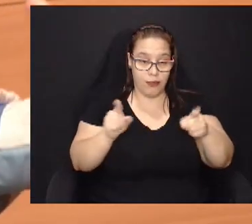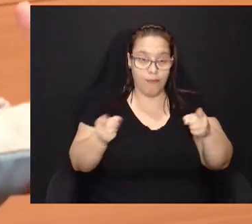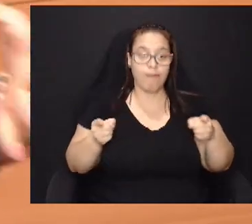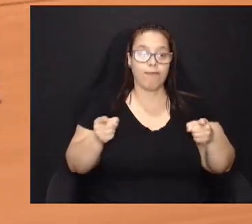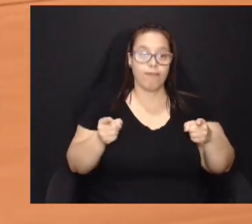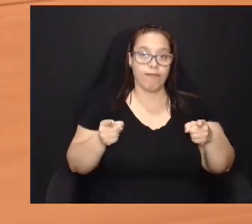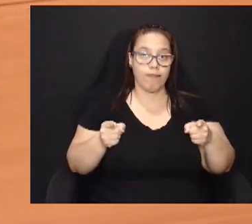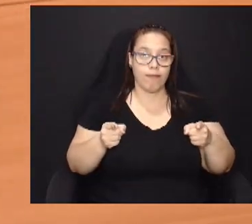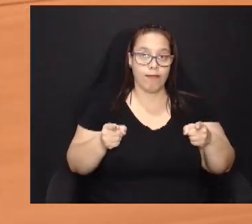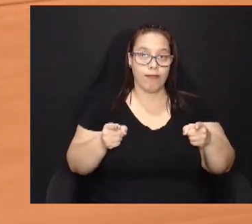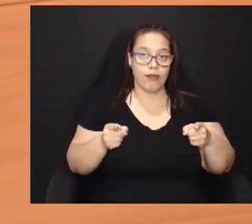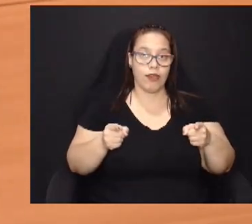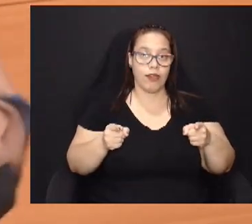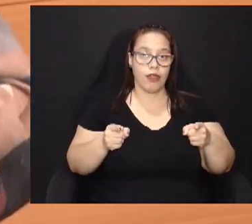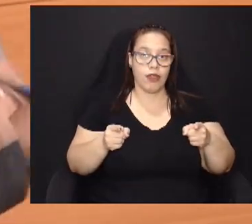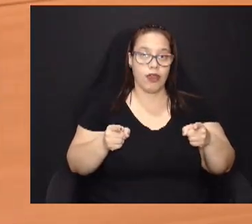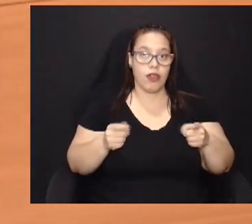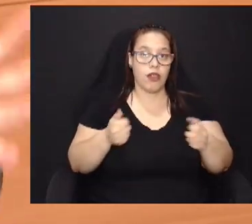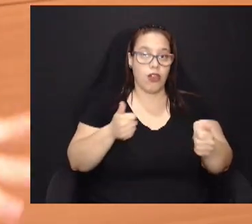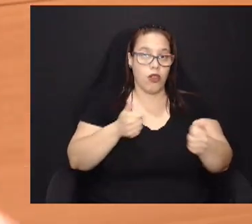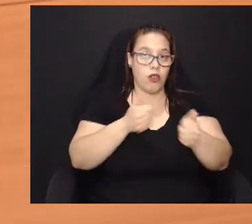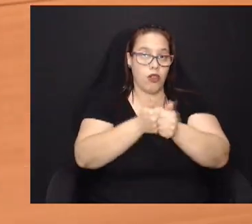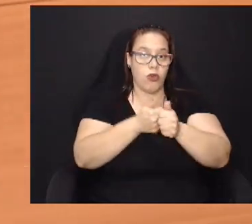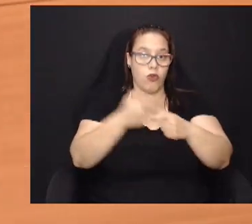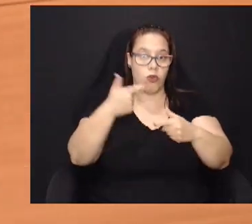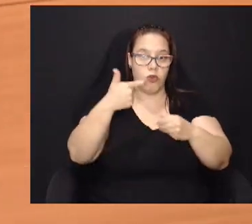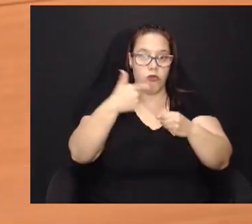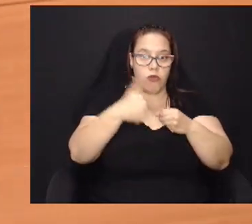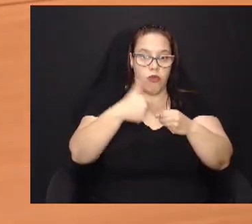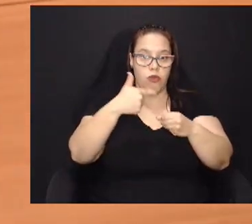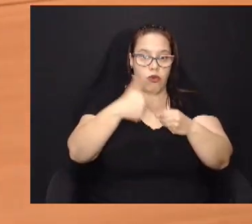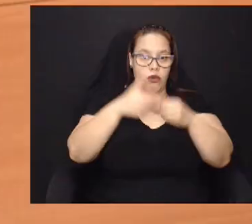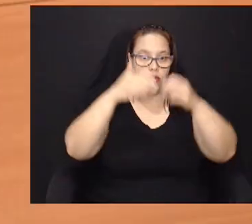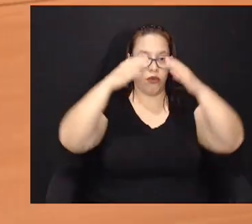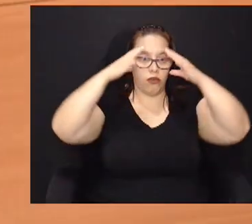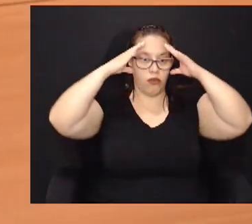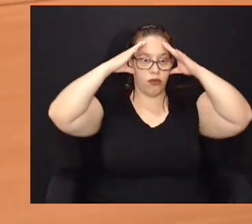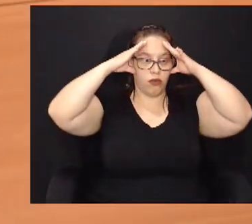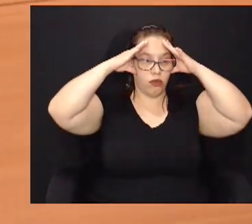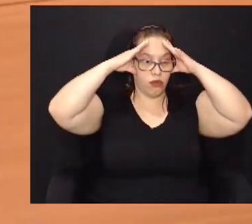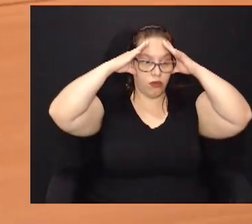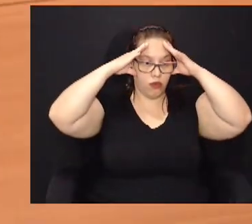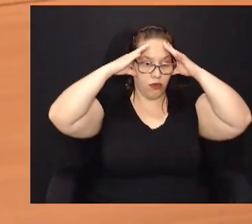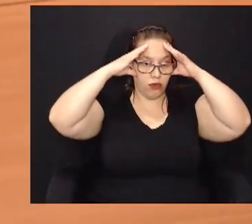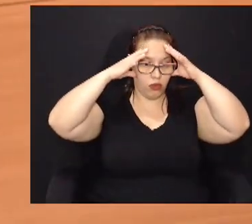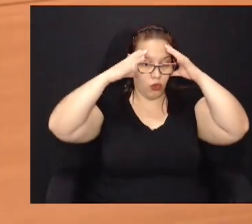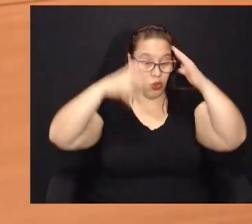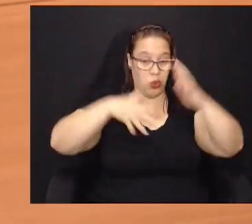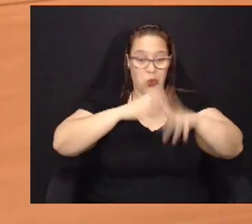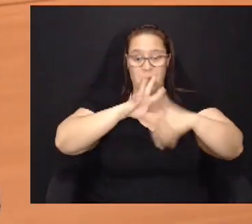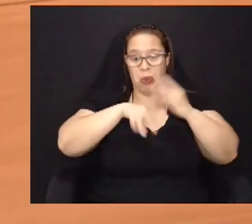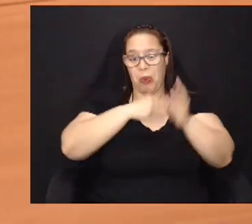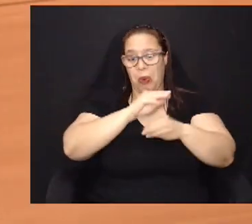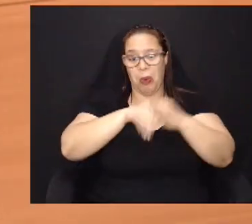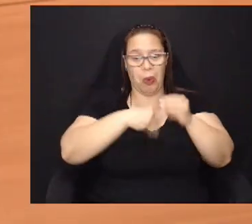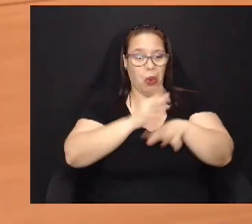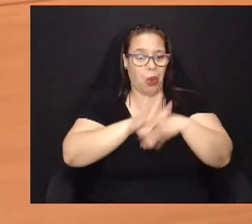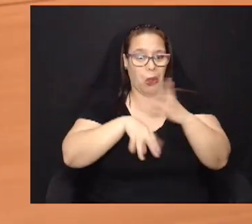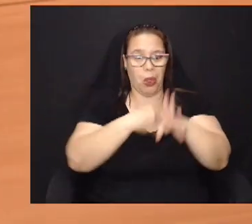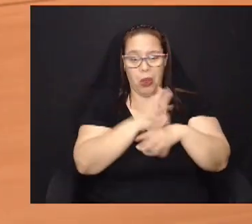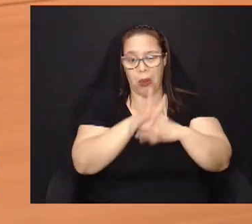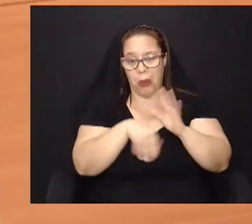lado uma bomba de gasolina. Então, a coisa começou a sair um pouco do controle. Então, a secretaria que fiscaliza e